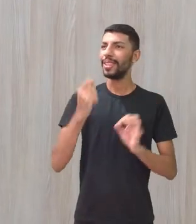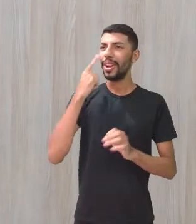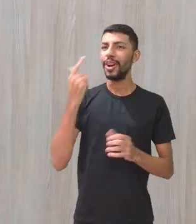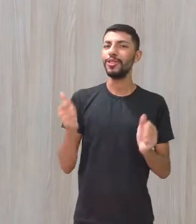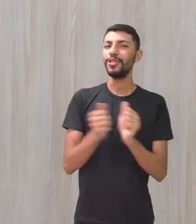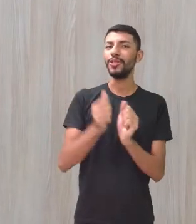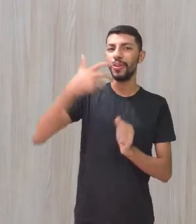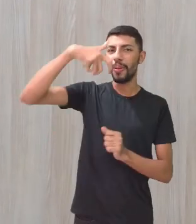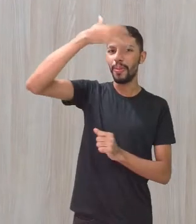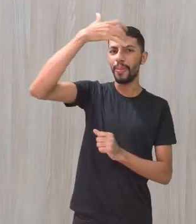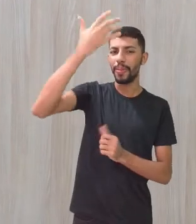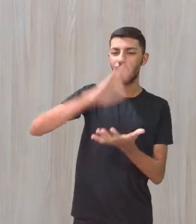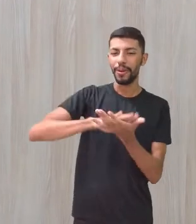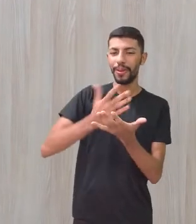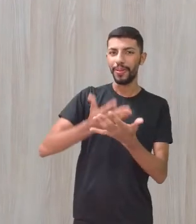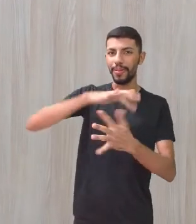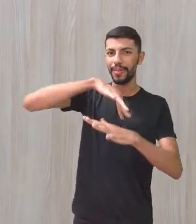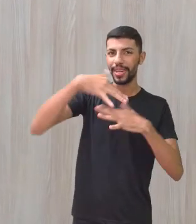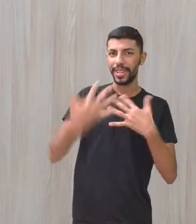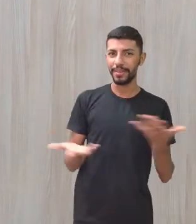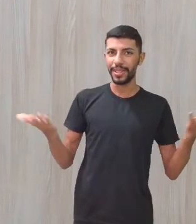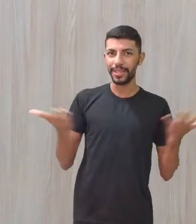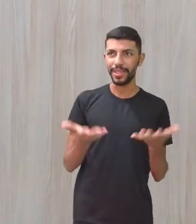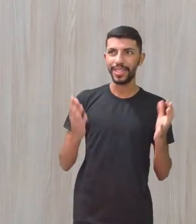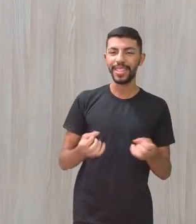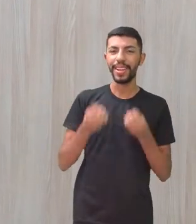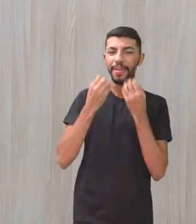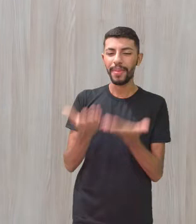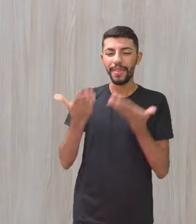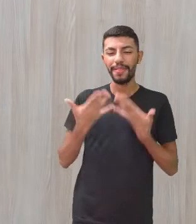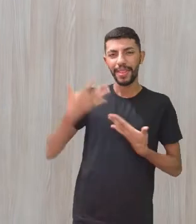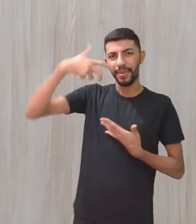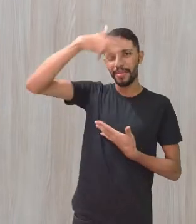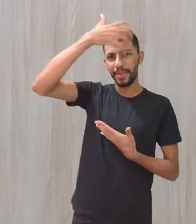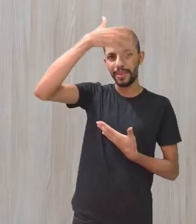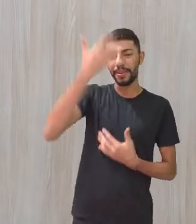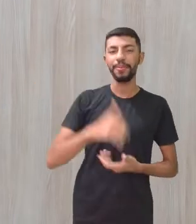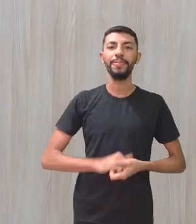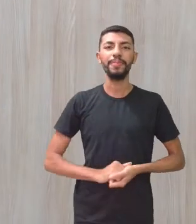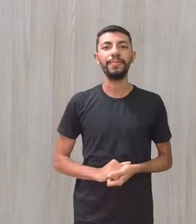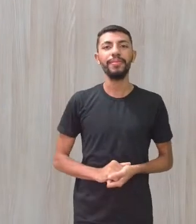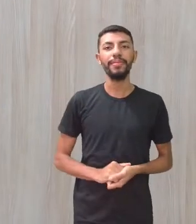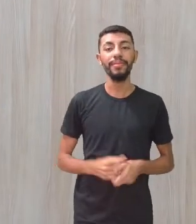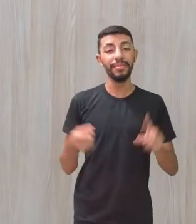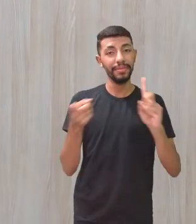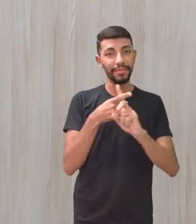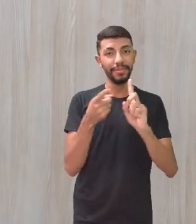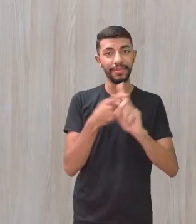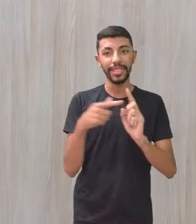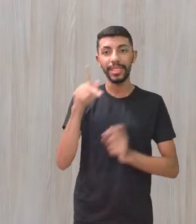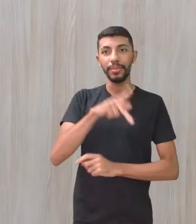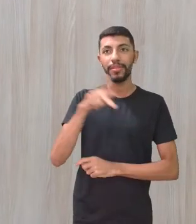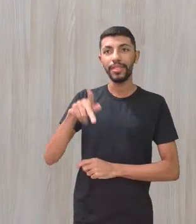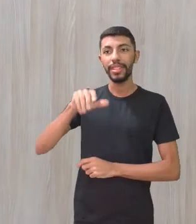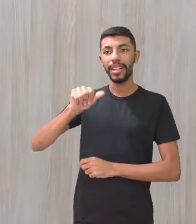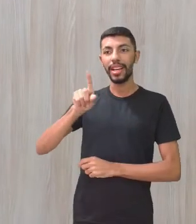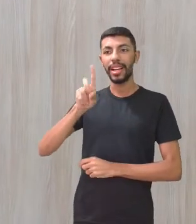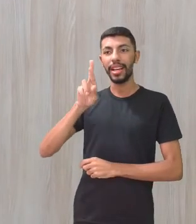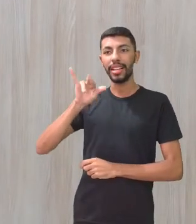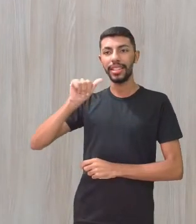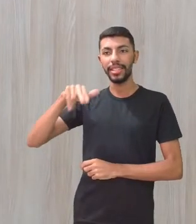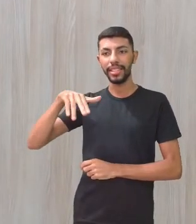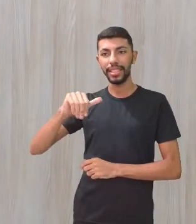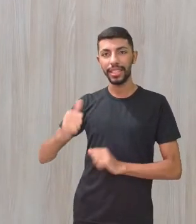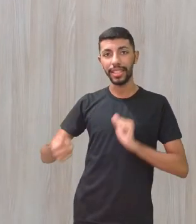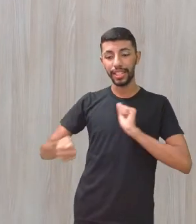faz a tradução para a língua brasileira de sinais hoje. Seja muito bem-vindo, Bruno. E também a professora Adriana Maria, de língua portuguesa, está